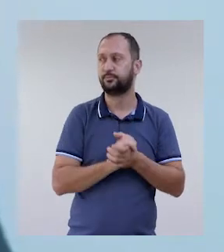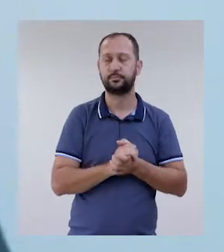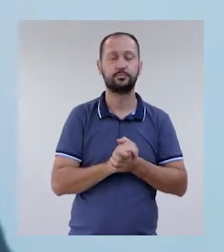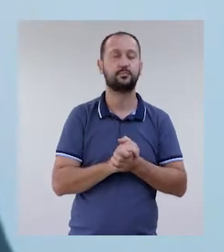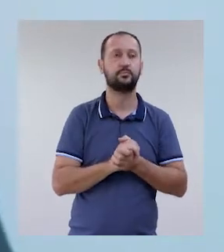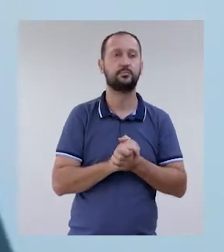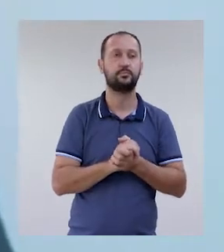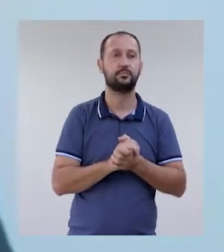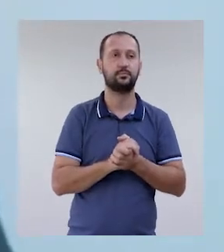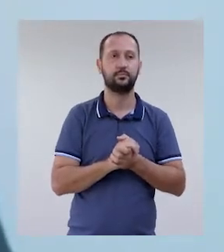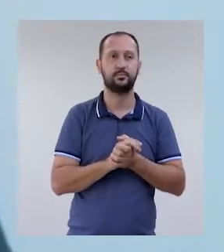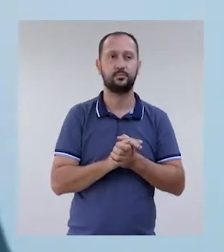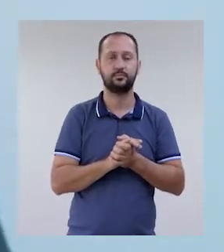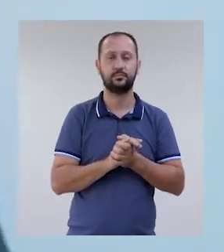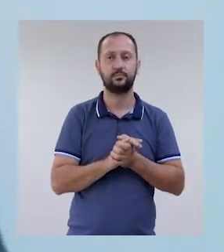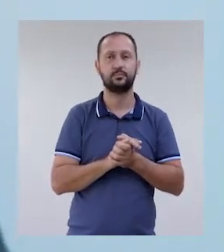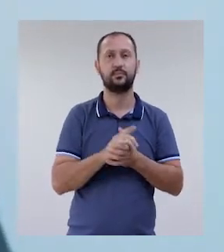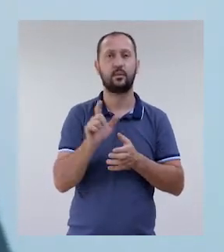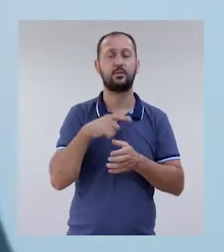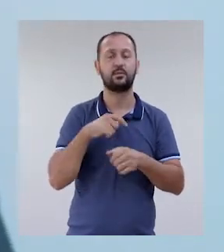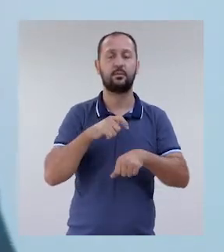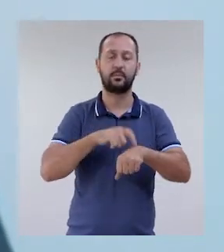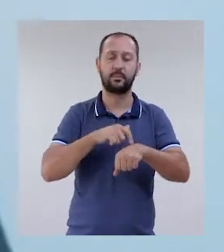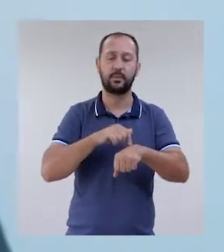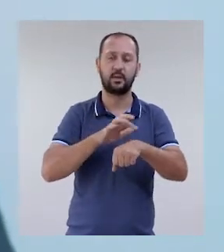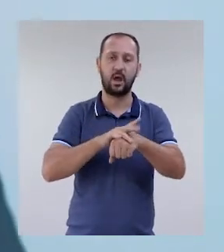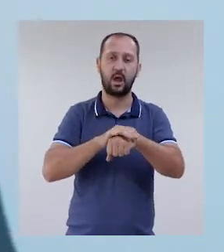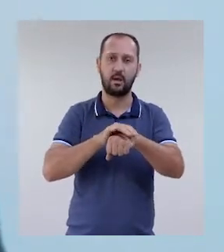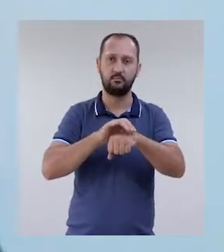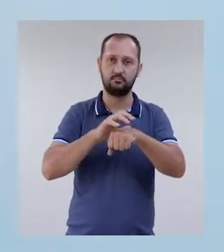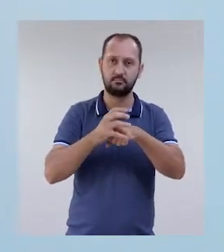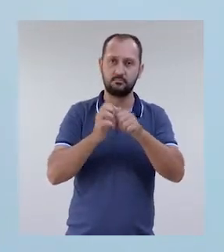assim, já não... A